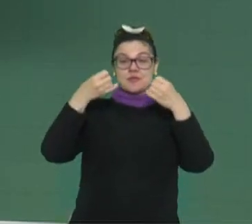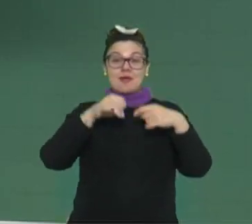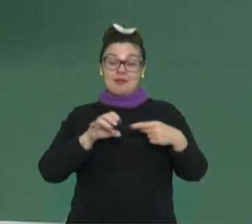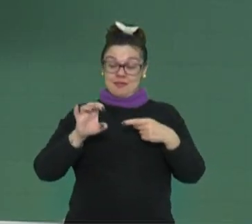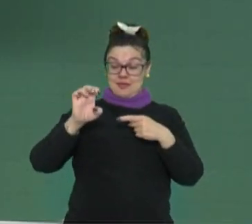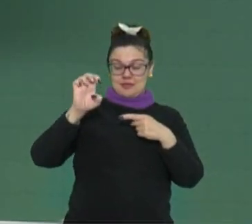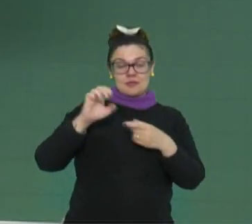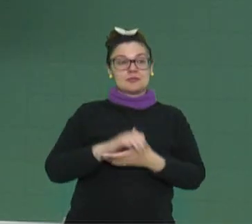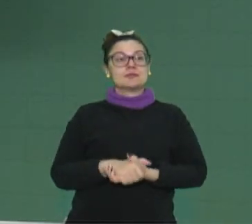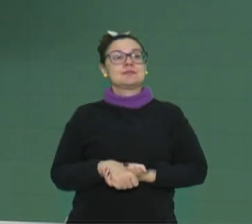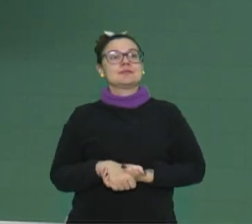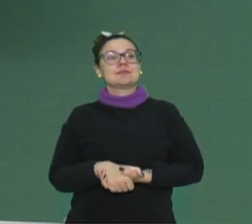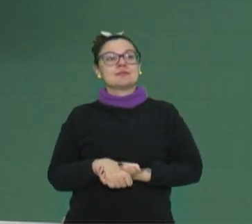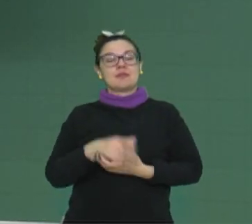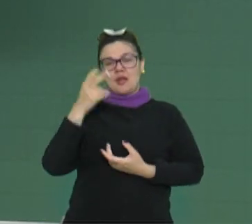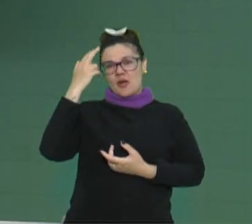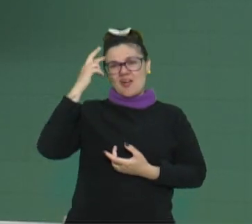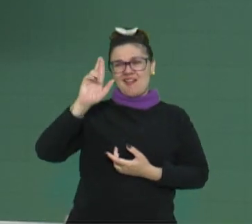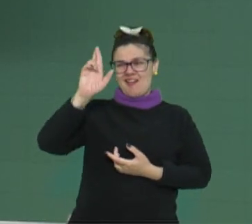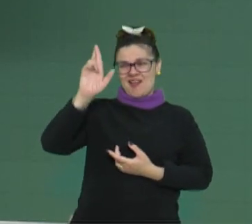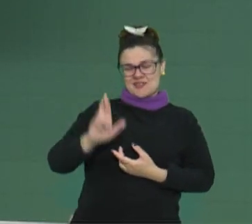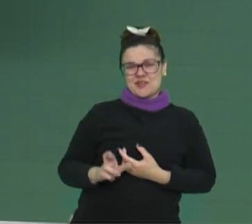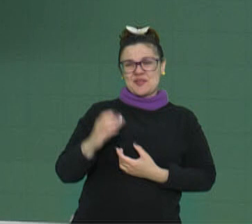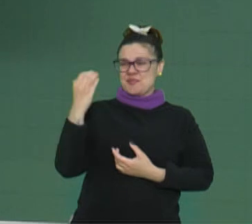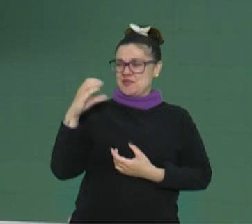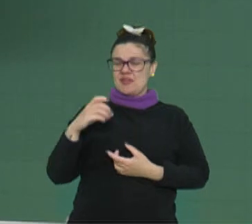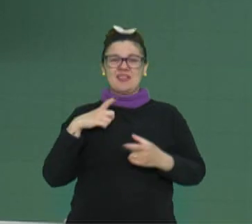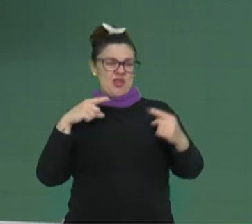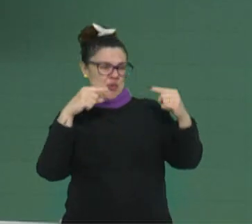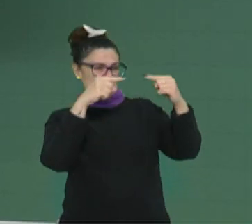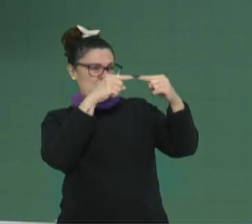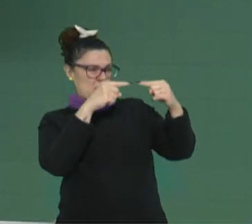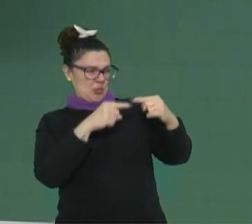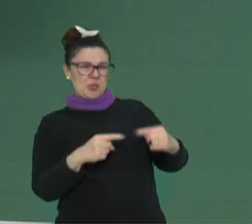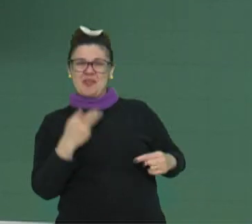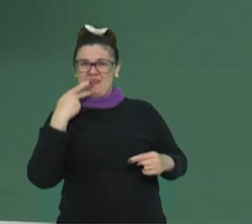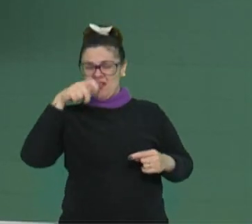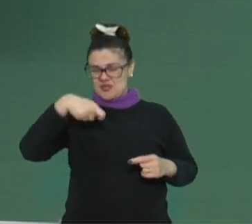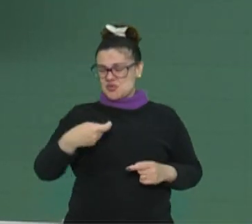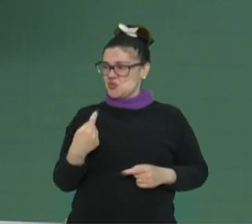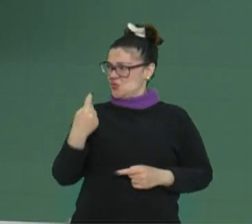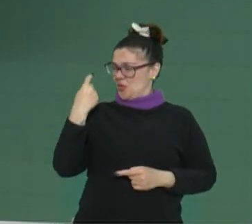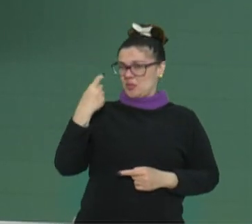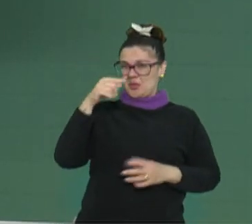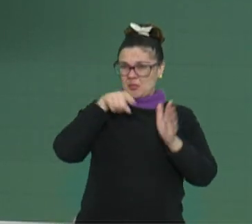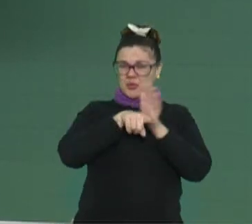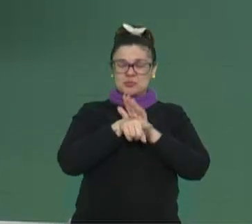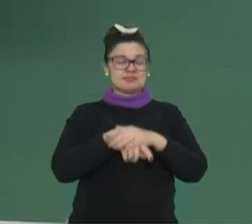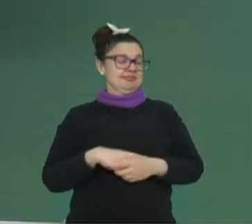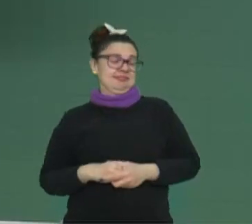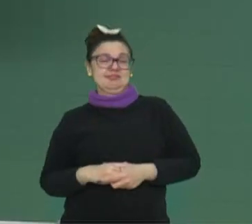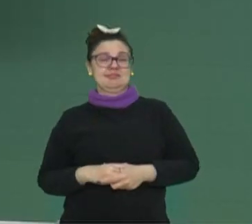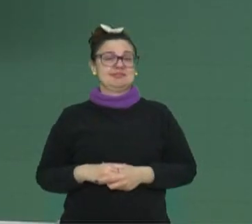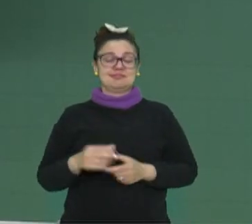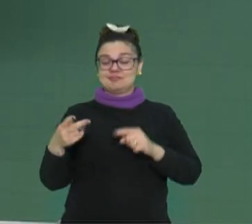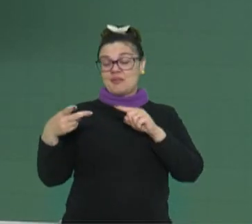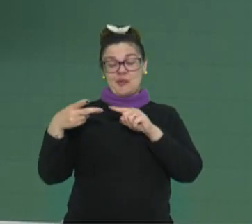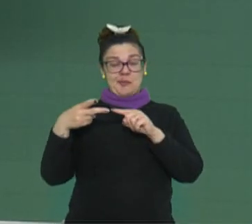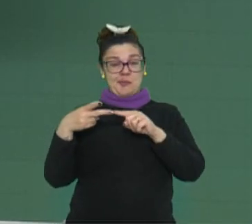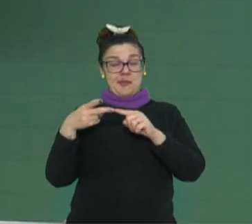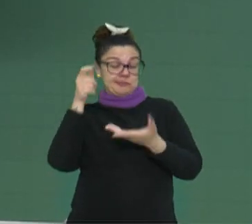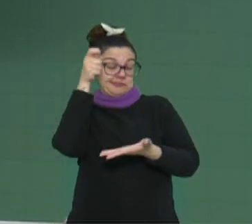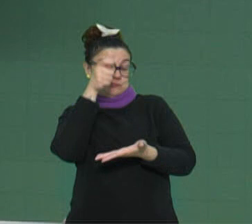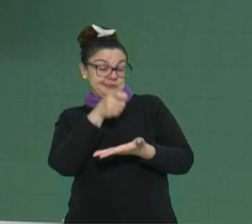resposta. Porque, veja, racionalismo científico, tem alguma coisa disso na questão em si? Não.